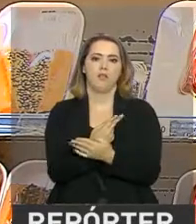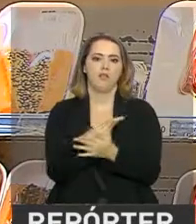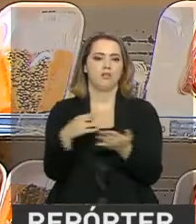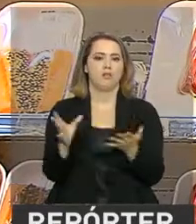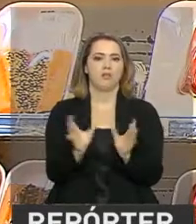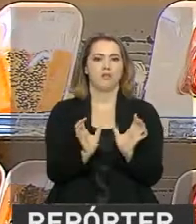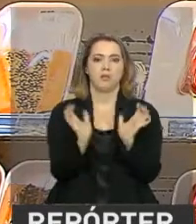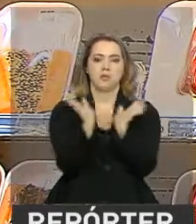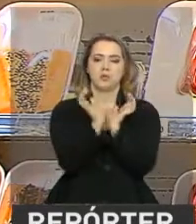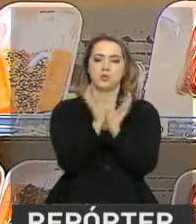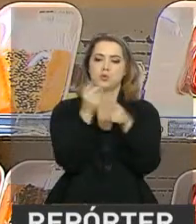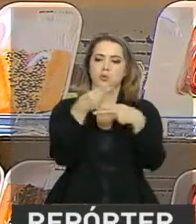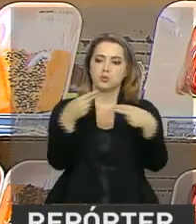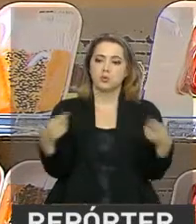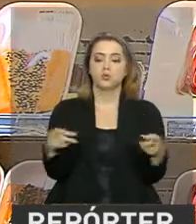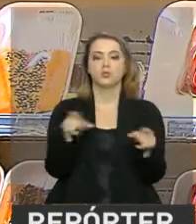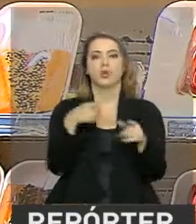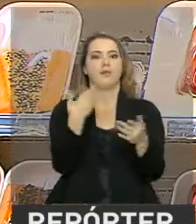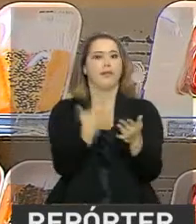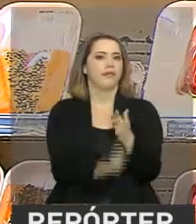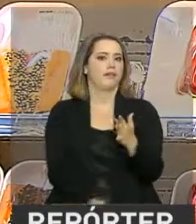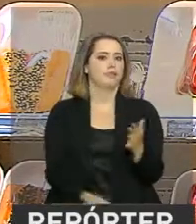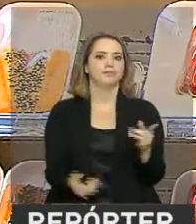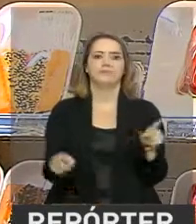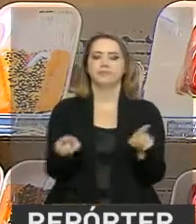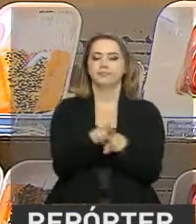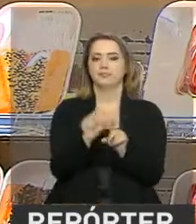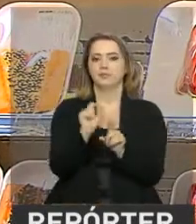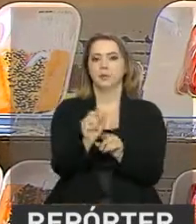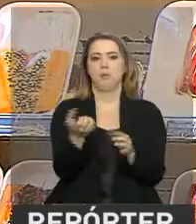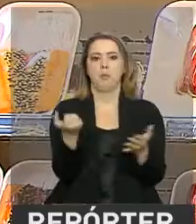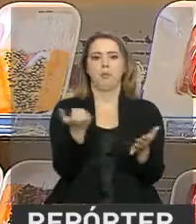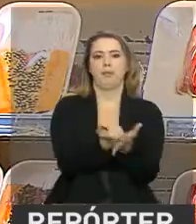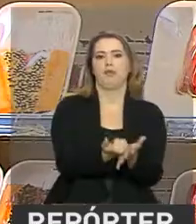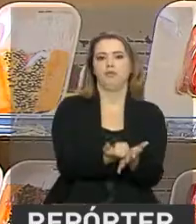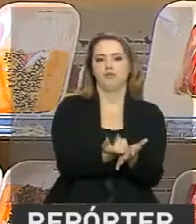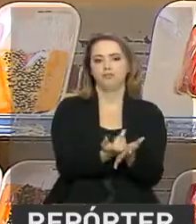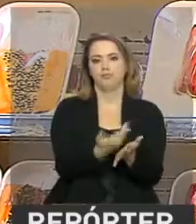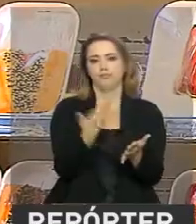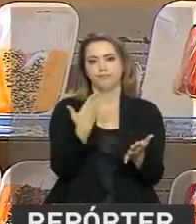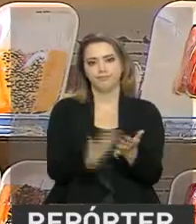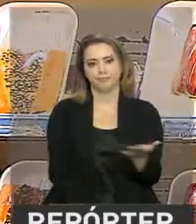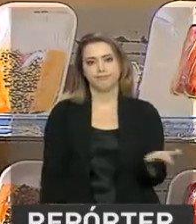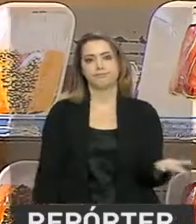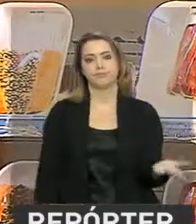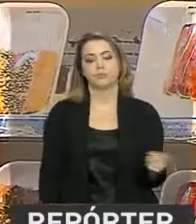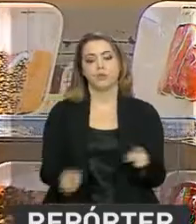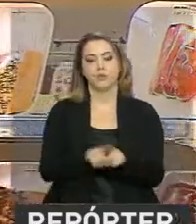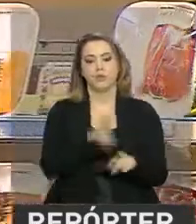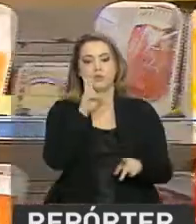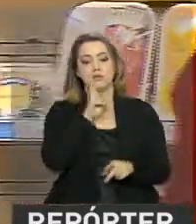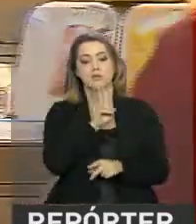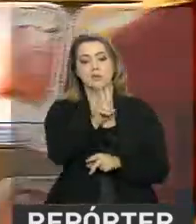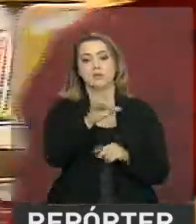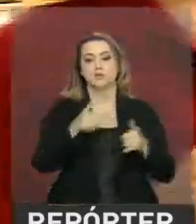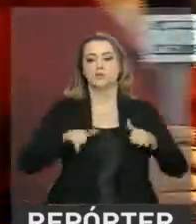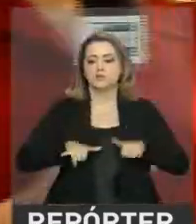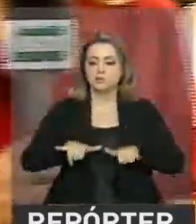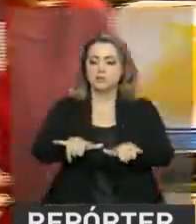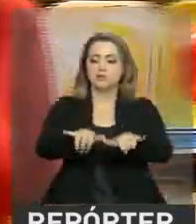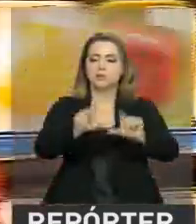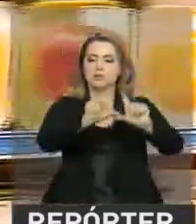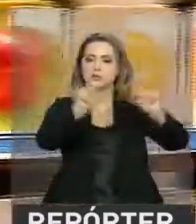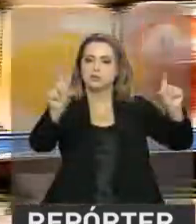são sensíveis. Qualquer queda pode prejudicar a qualidade. E nas prateleiras dos supermercados, se